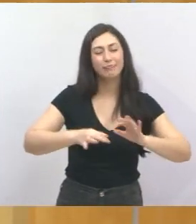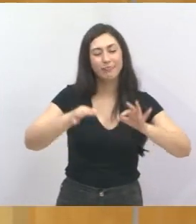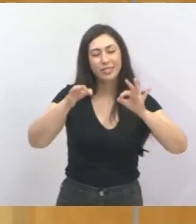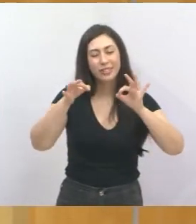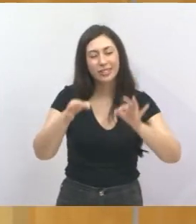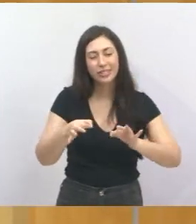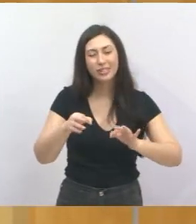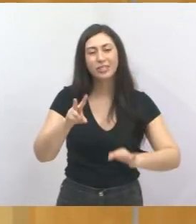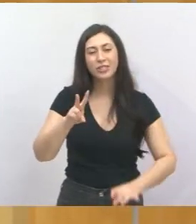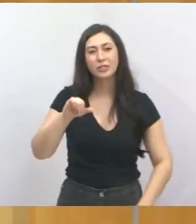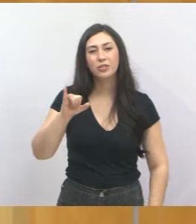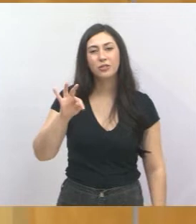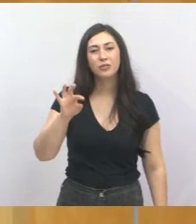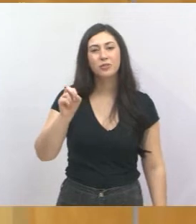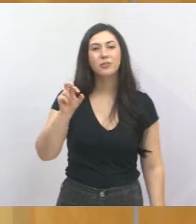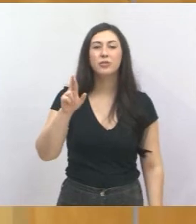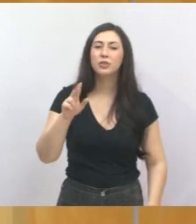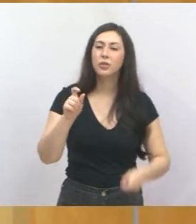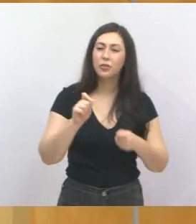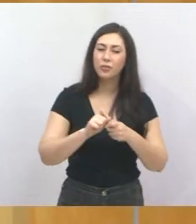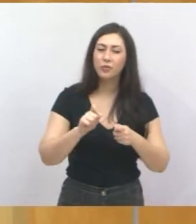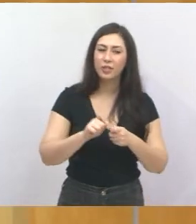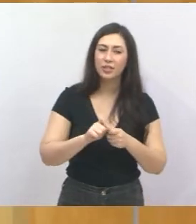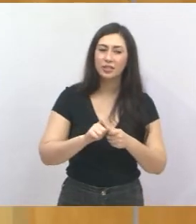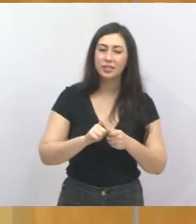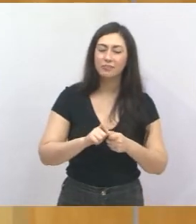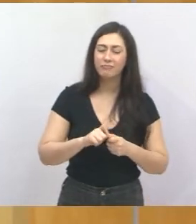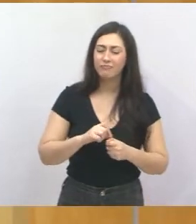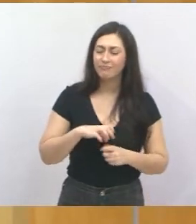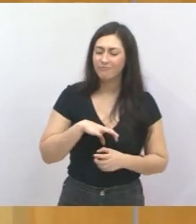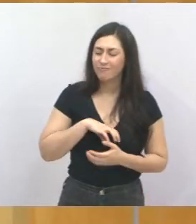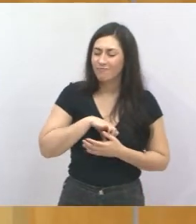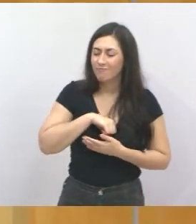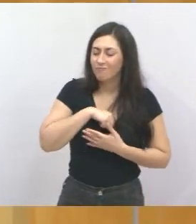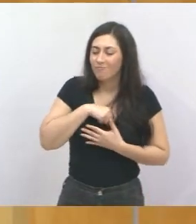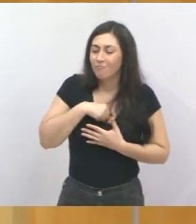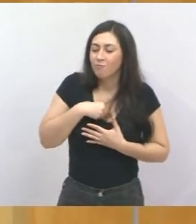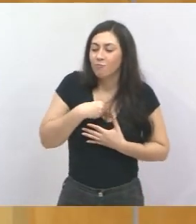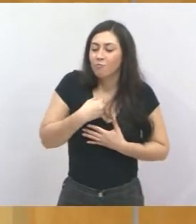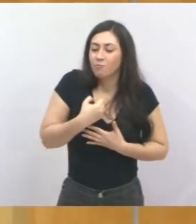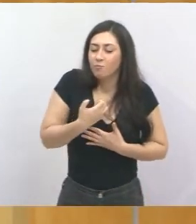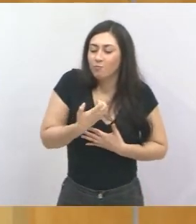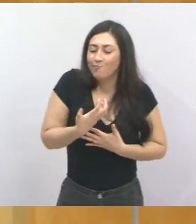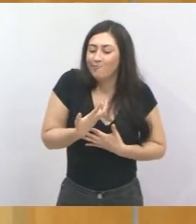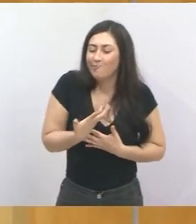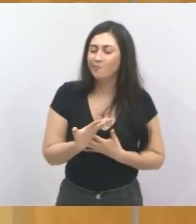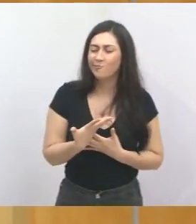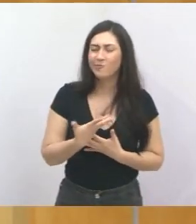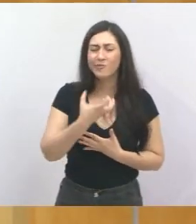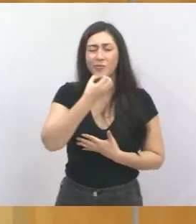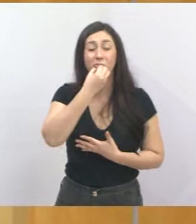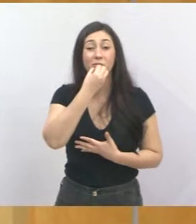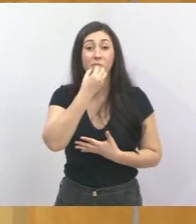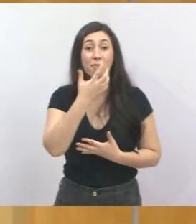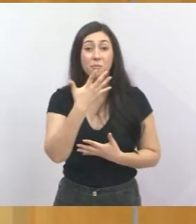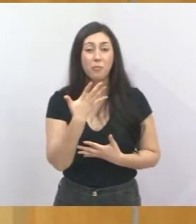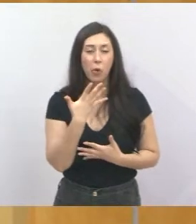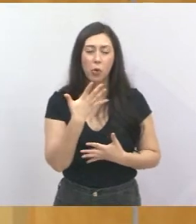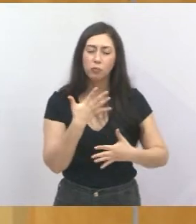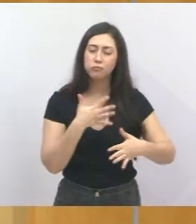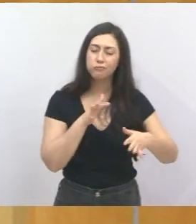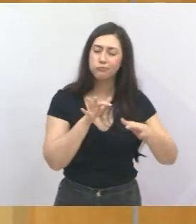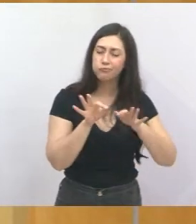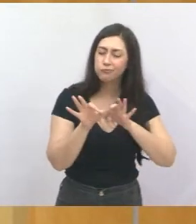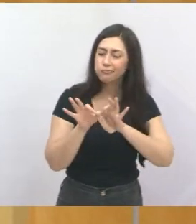Vitor fez isso. Ele trazia tudo que estava ali dentro, o seu íntimo de bom, de